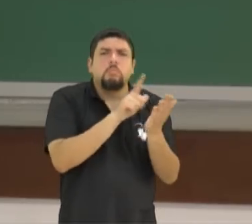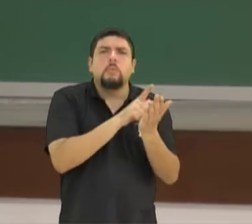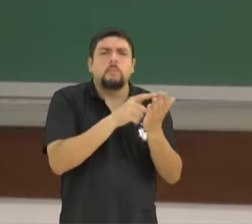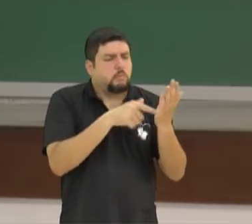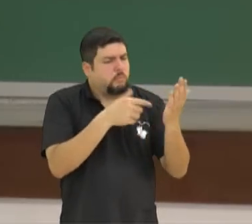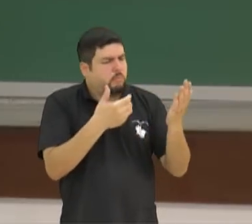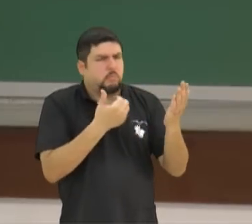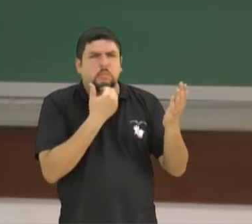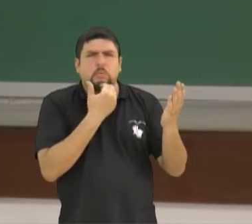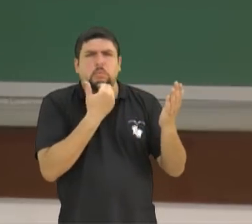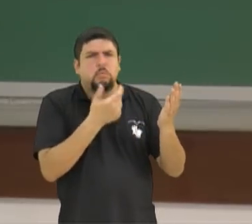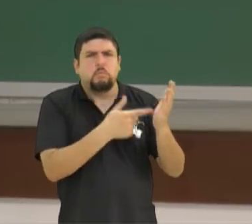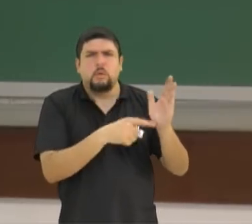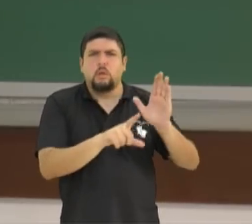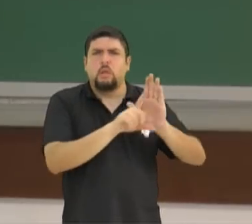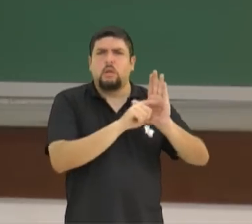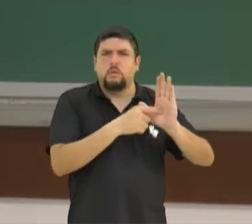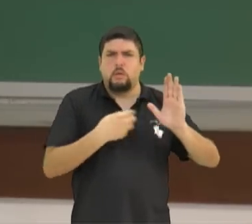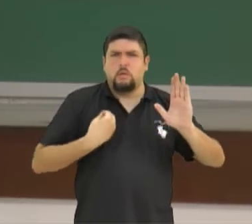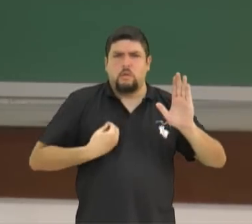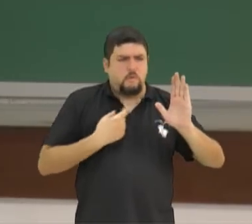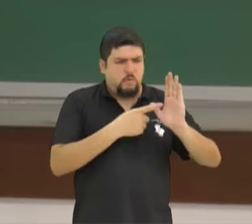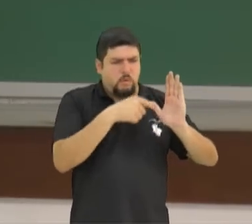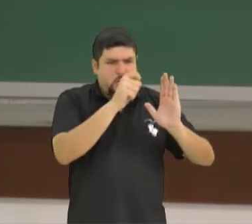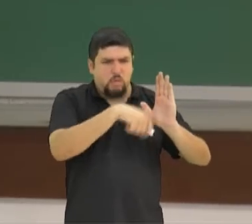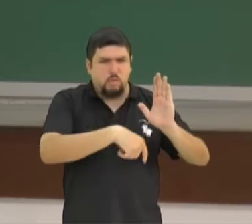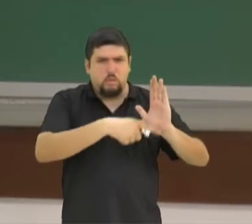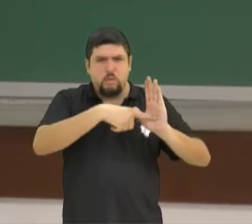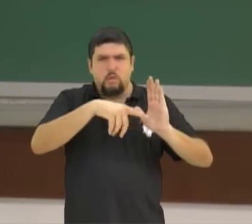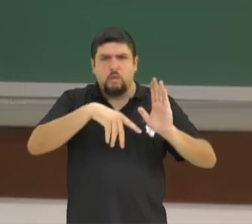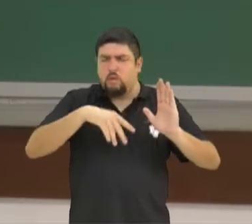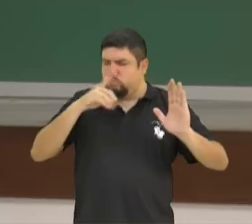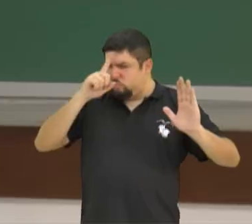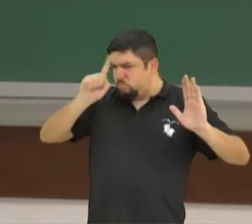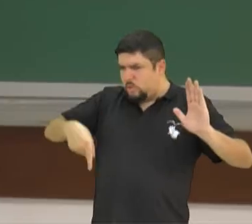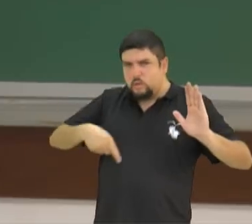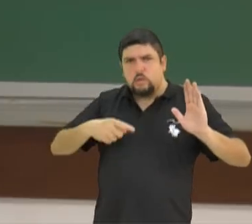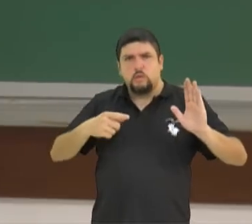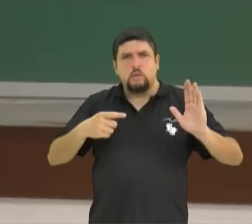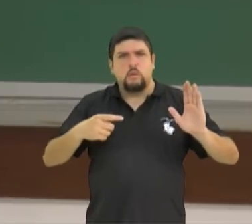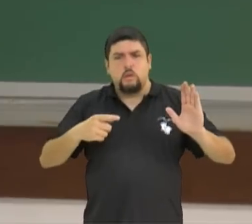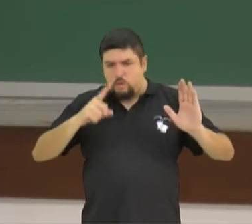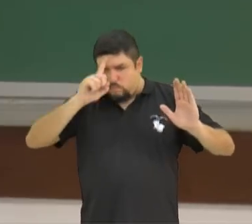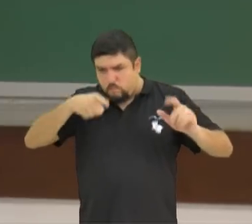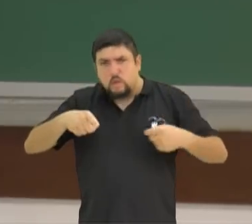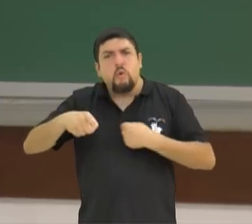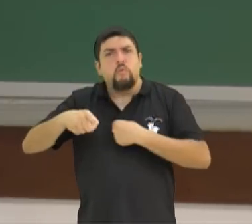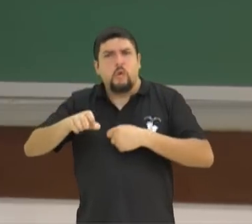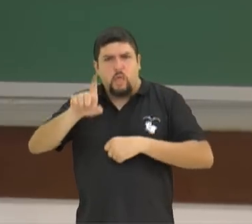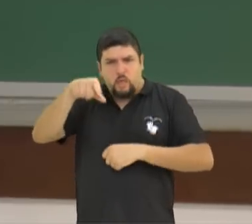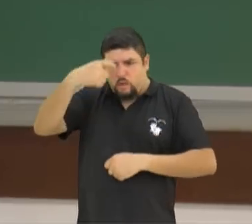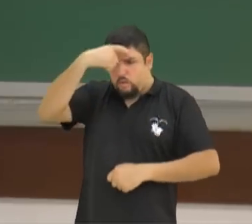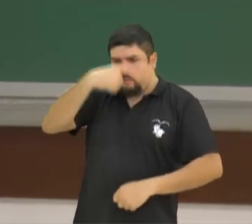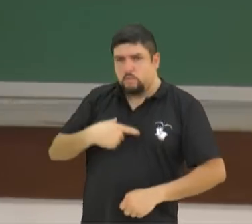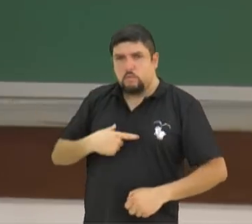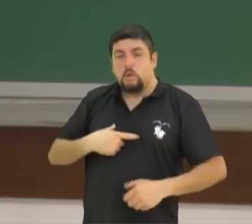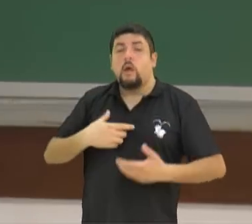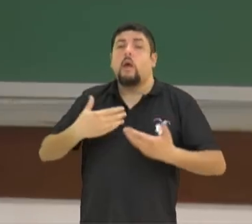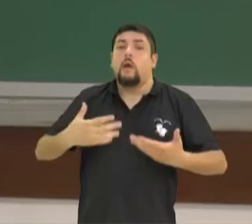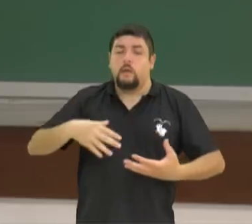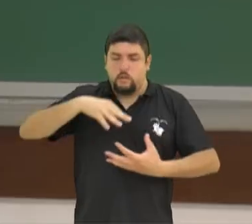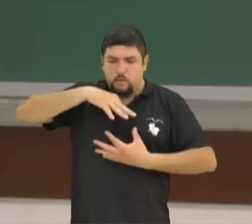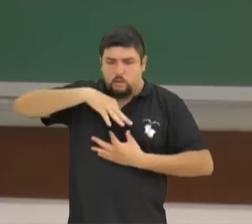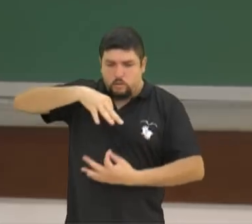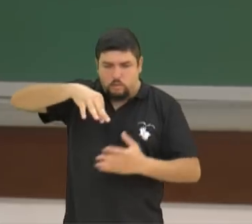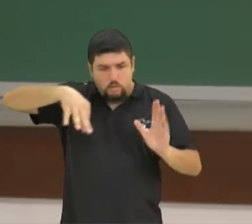vida, tomar uma medida assim e elaborar um decreto. Então, a gente tem ali características de pessoas, por isso que é personificação,